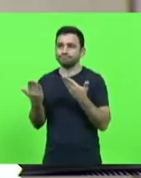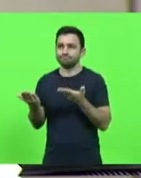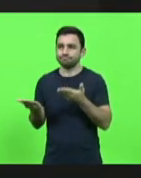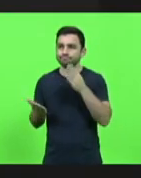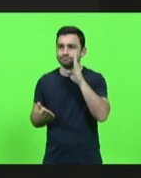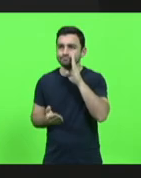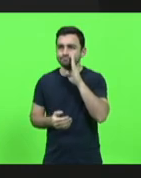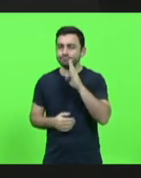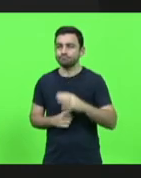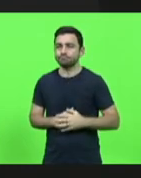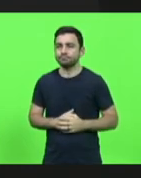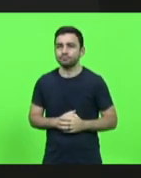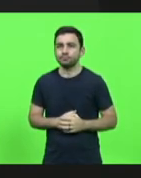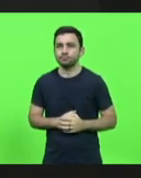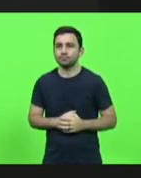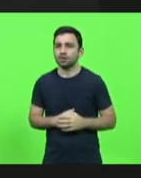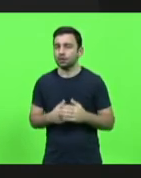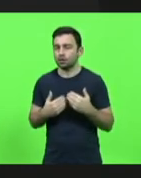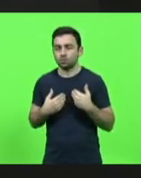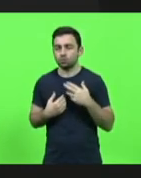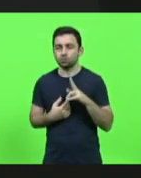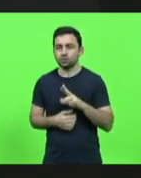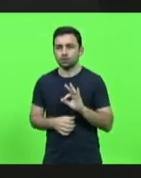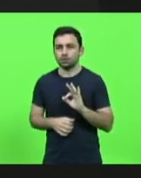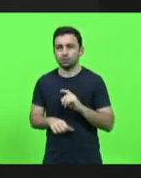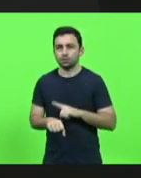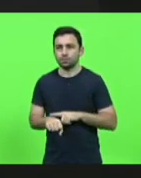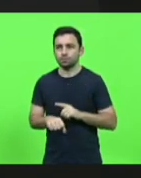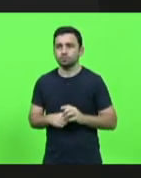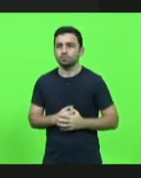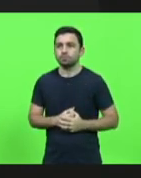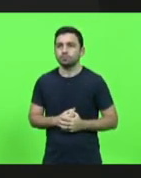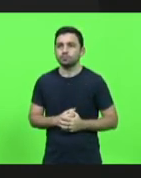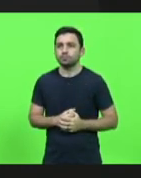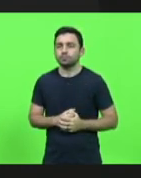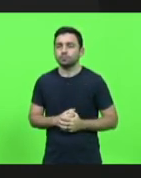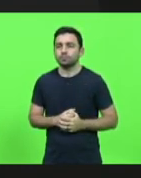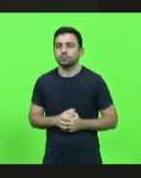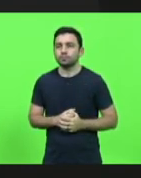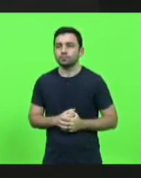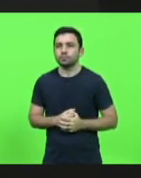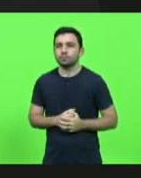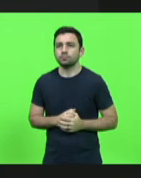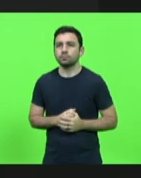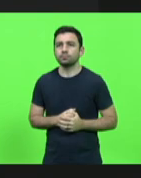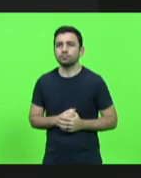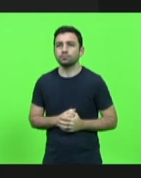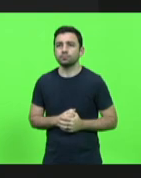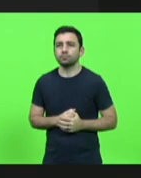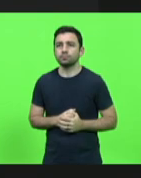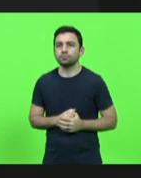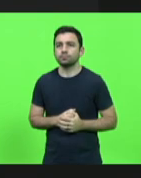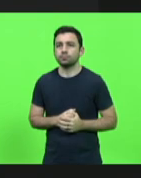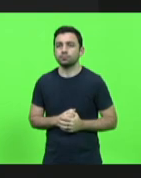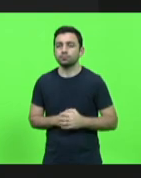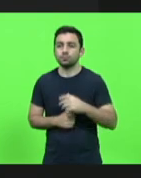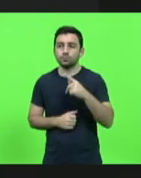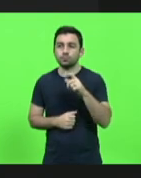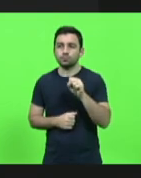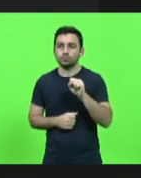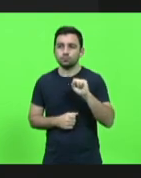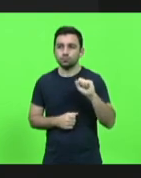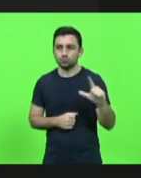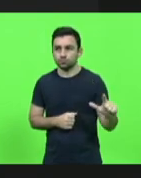deputado Gilson Belanda. Eu não vou usar o tempo do partido, não. Muito obrigado. Tá. Bloco PSL,